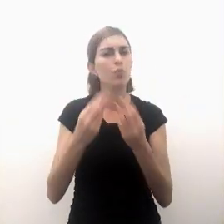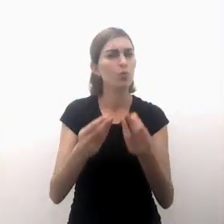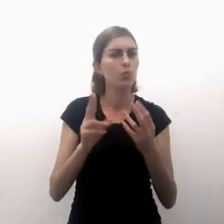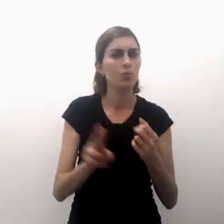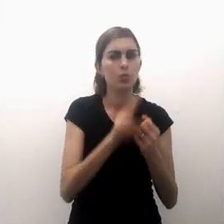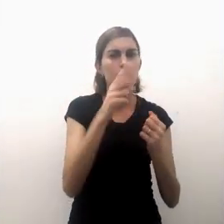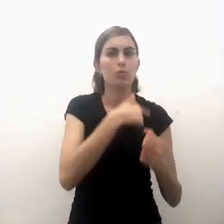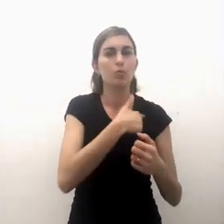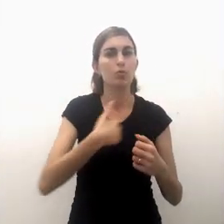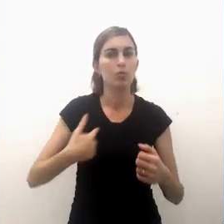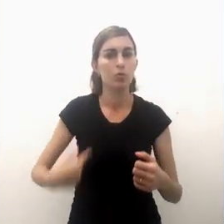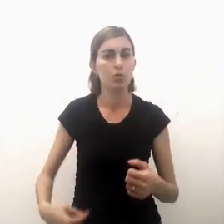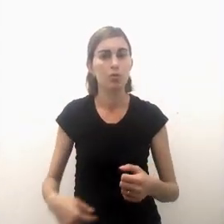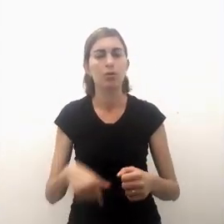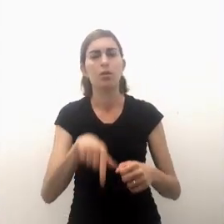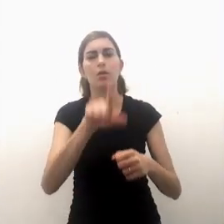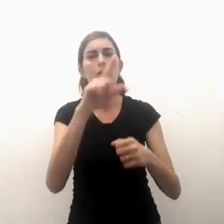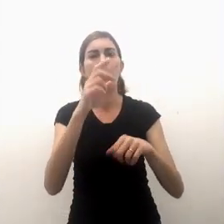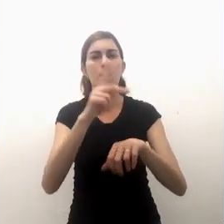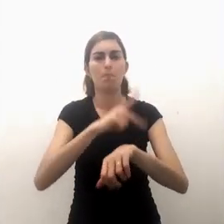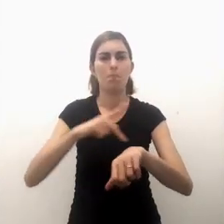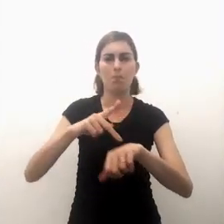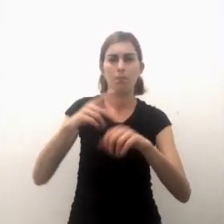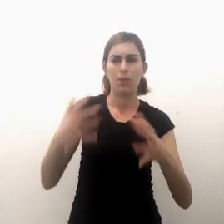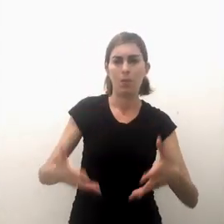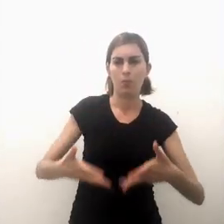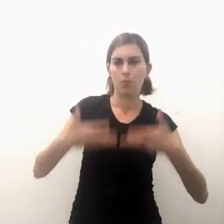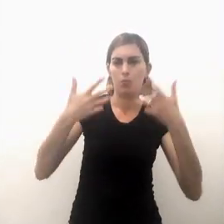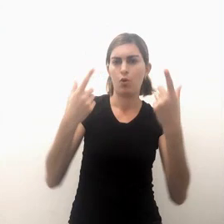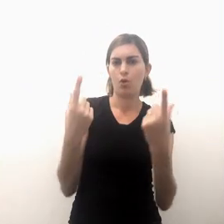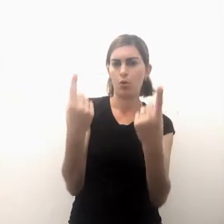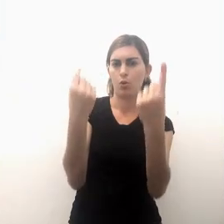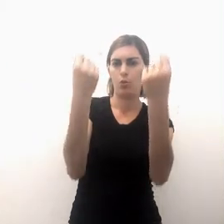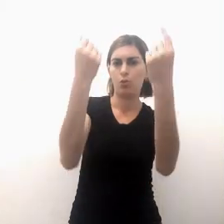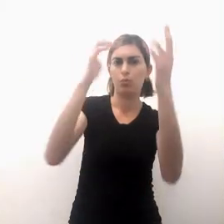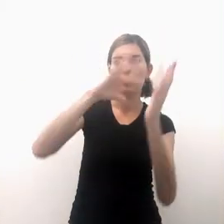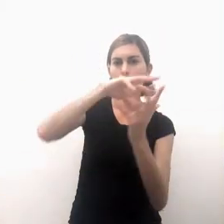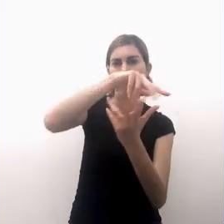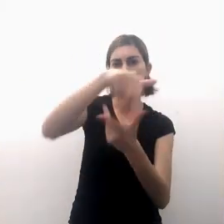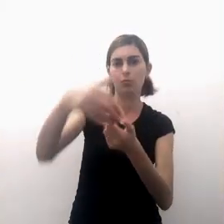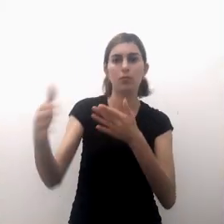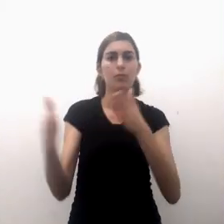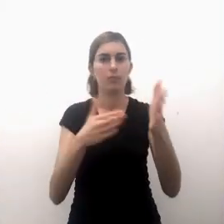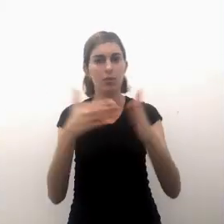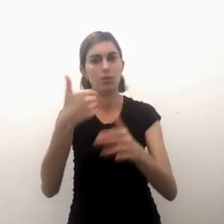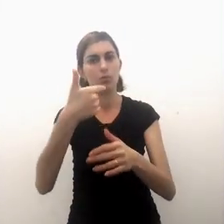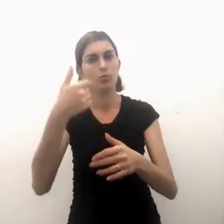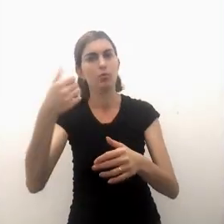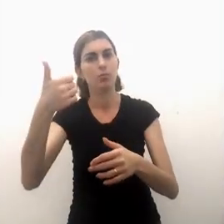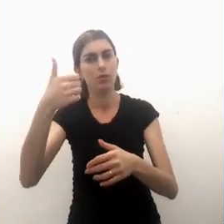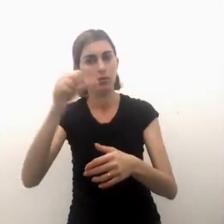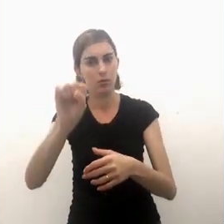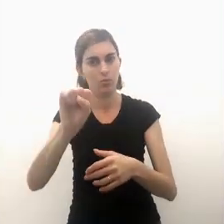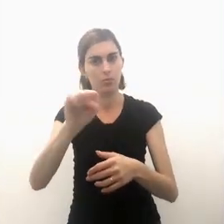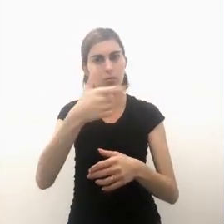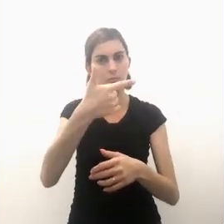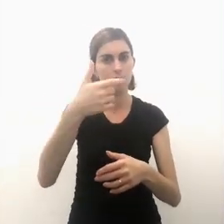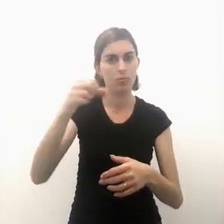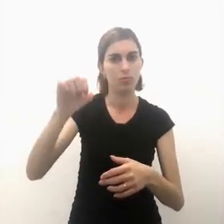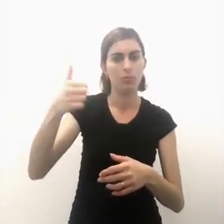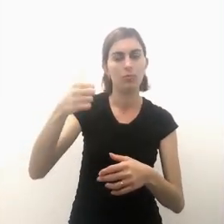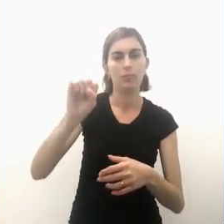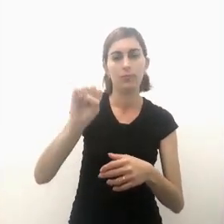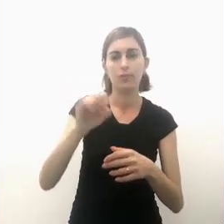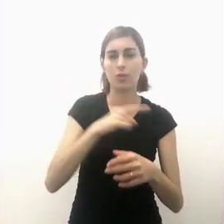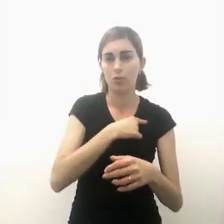e a China se torna uma potência econômica global já no período de 2018. Gente,